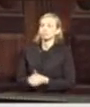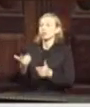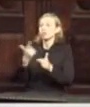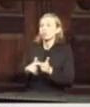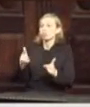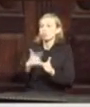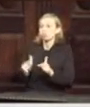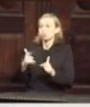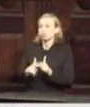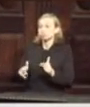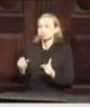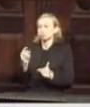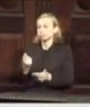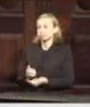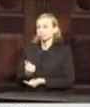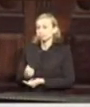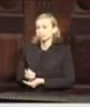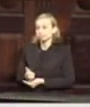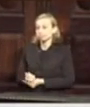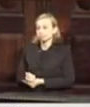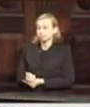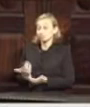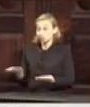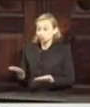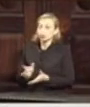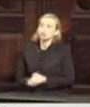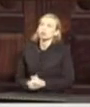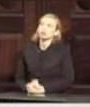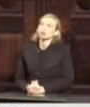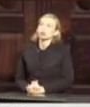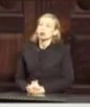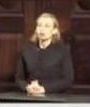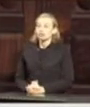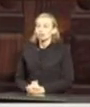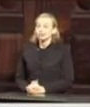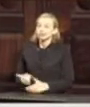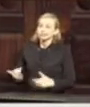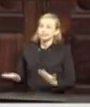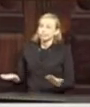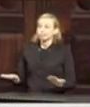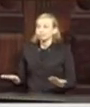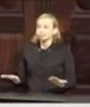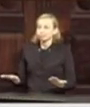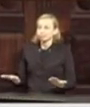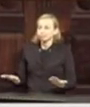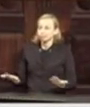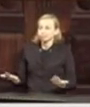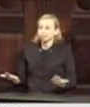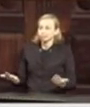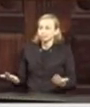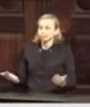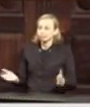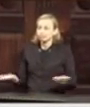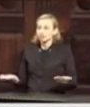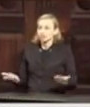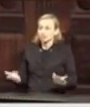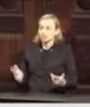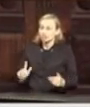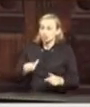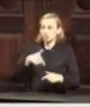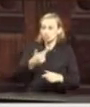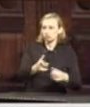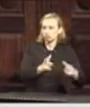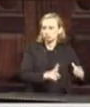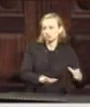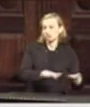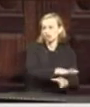problemas orçamentários? Atravessa também, embora relativamente menos do que as outras áreas. Também é necessário